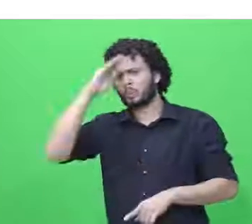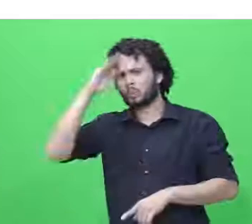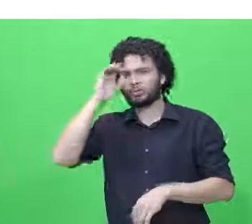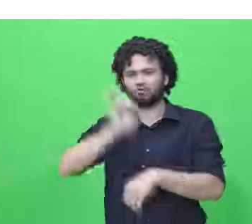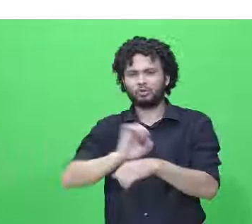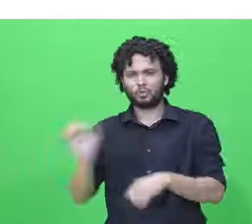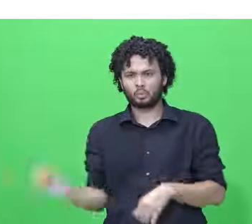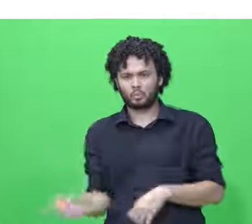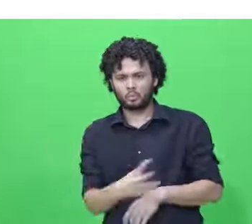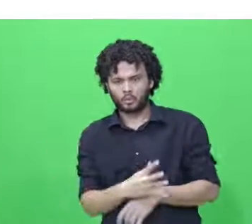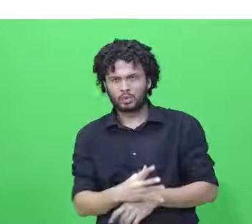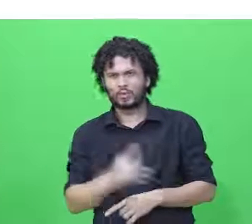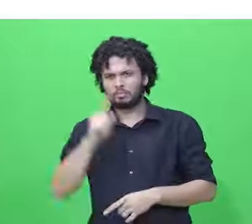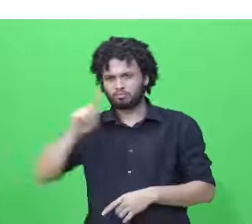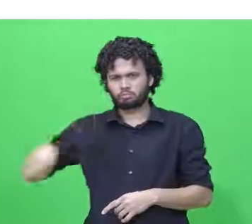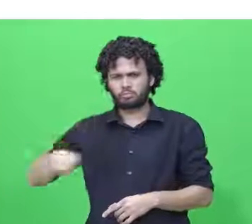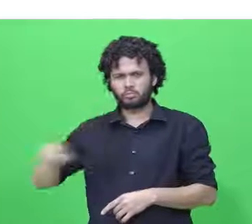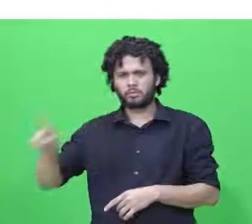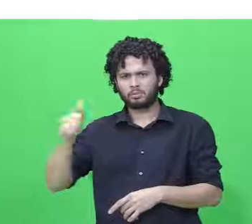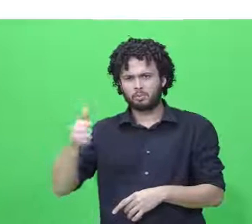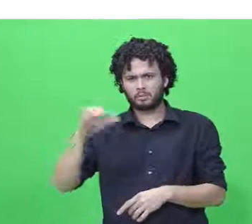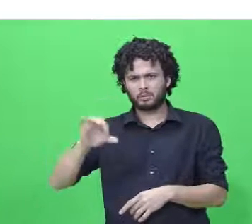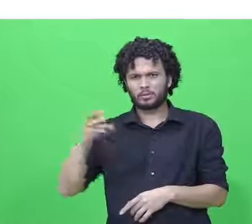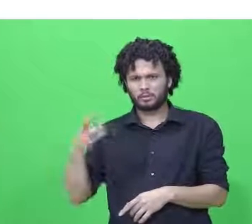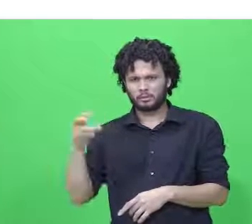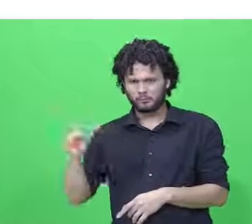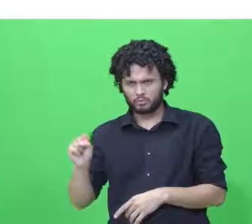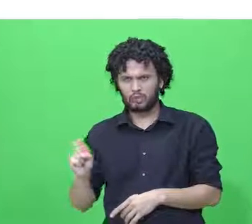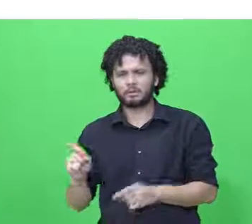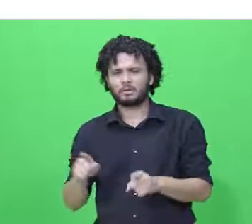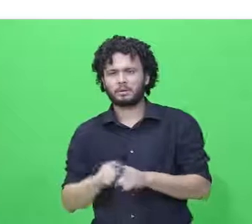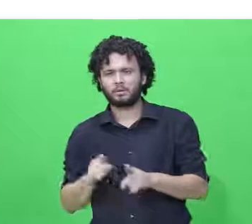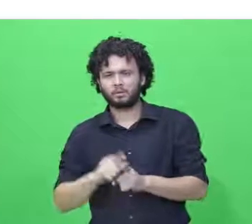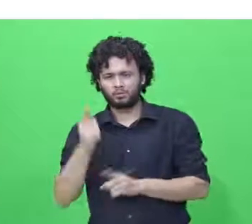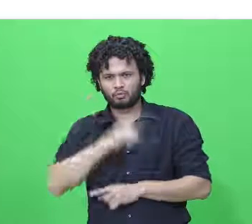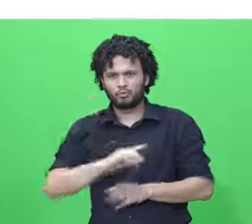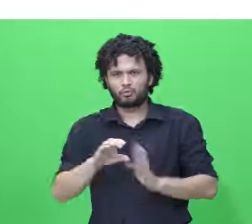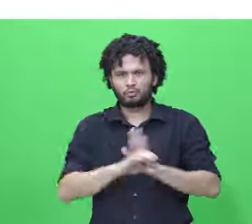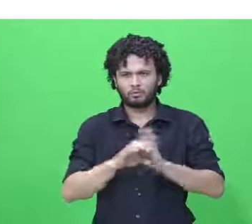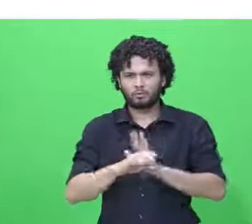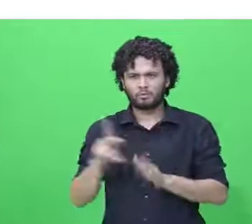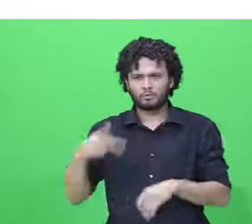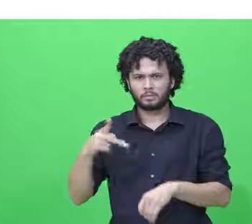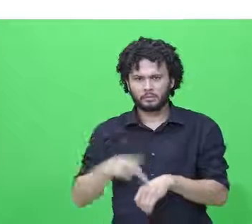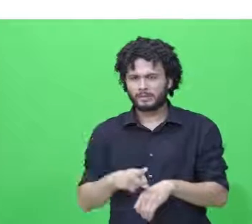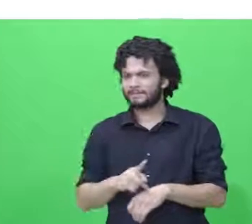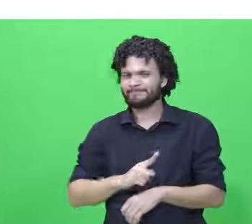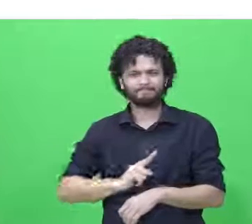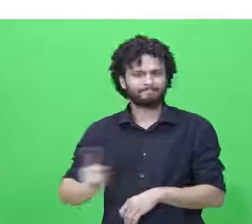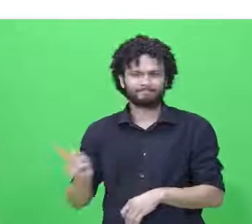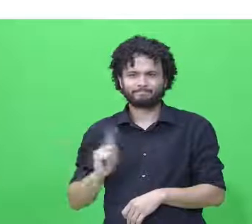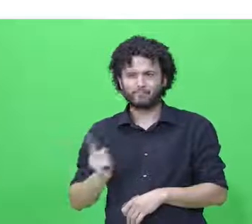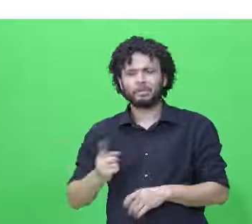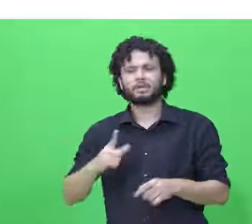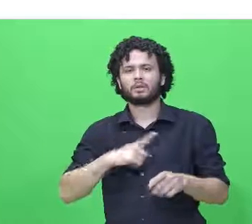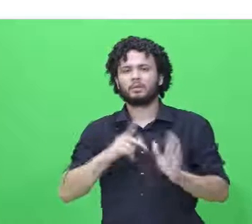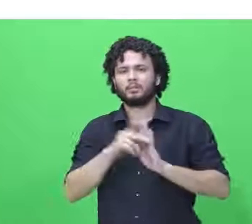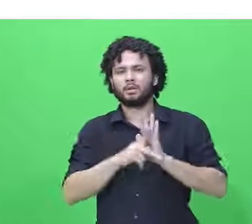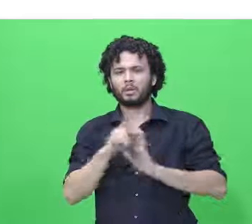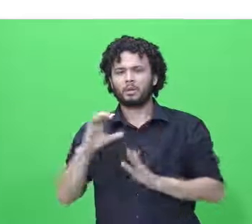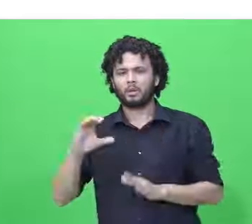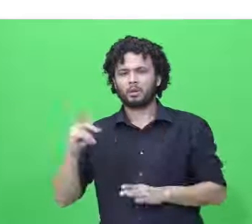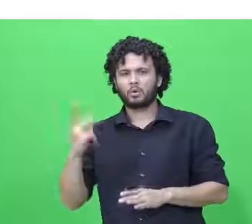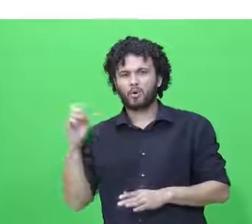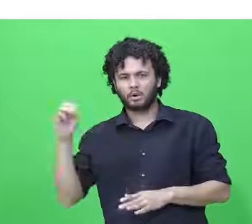Estado Novo, cancelando as eleições de 1938 e reescrevendo a Constituição do país. Não, nós tivemos foi o Plano Cohen e sim